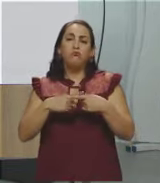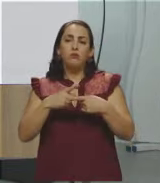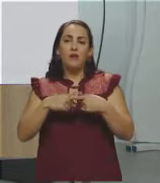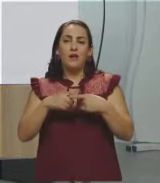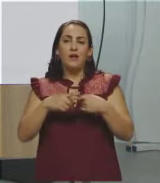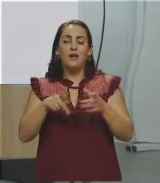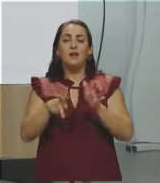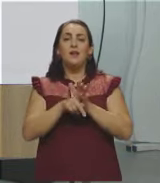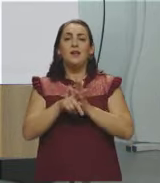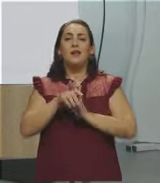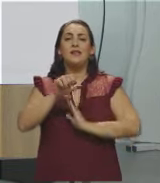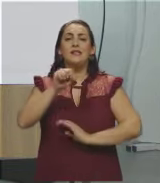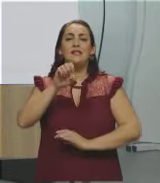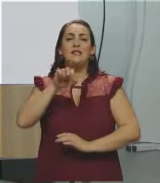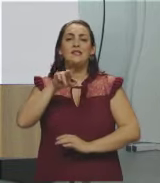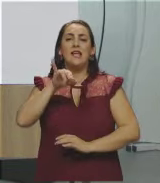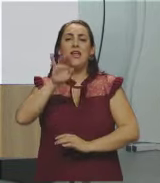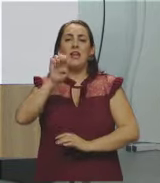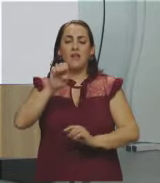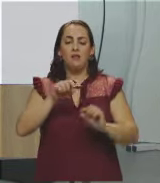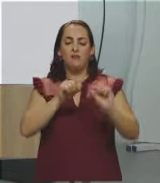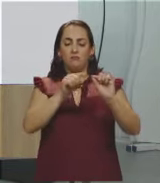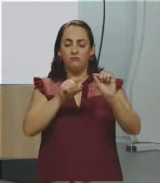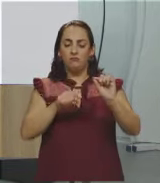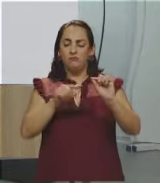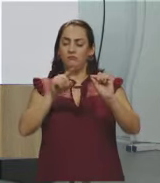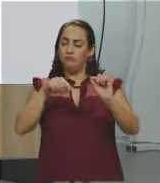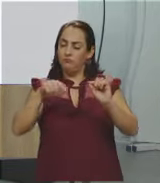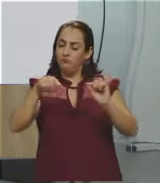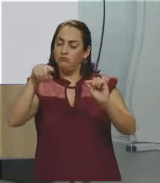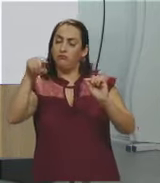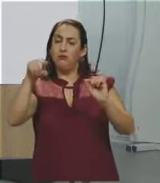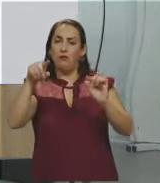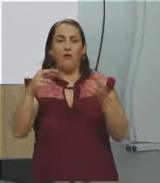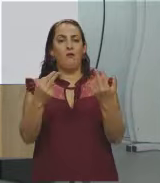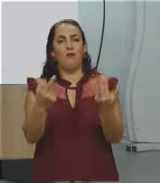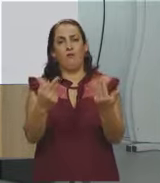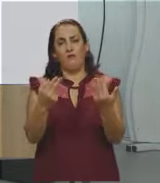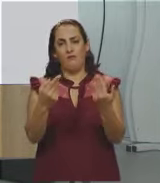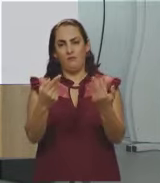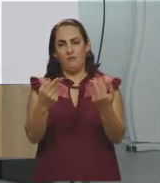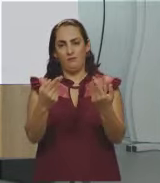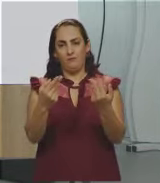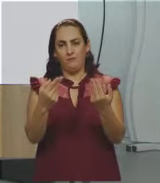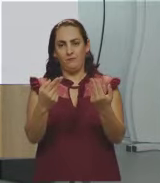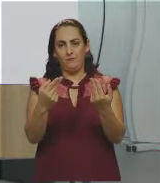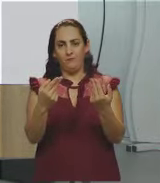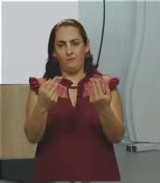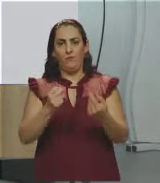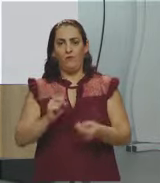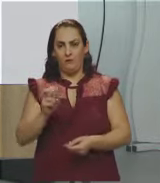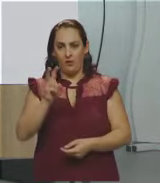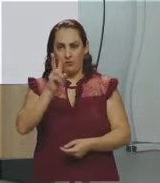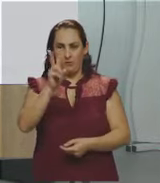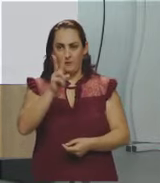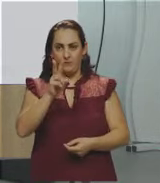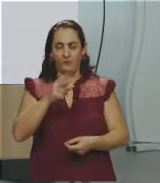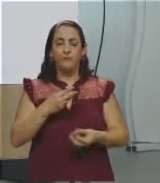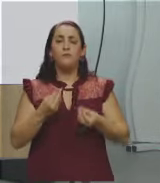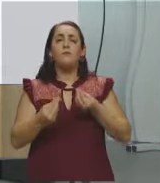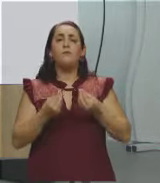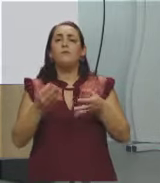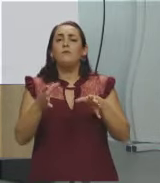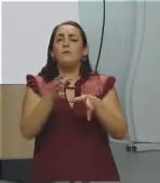passa aqui é igual à corrente que passa aqui. Beleza? Mas vamos lá. Então, como que eu vou calcular a resistência equivalente desse negócio aqui? Eu